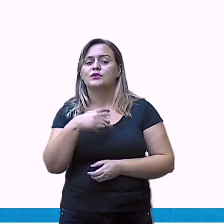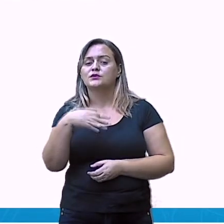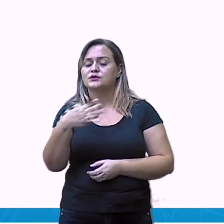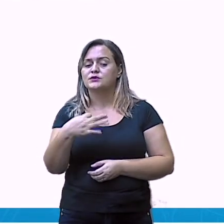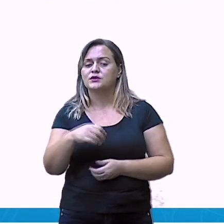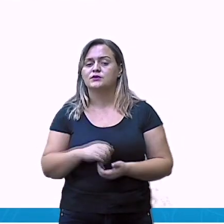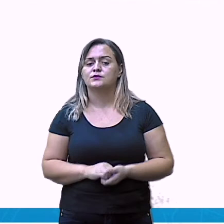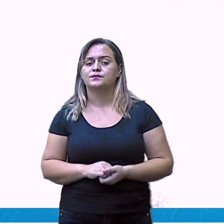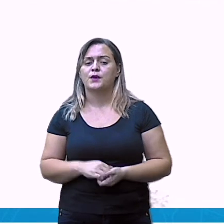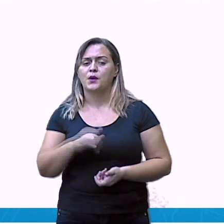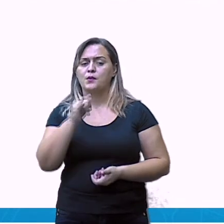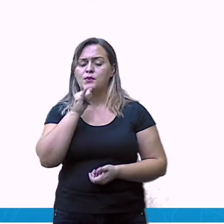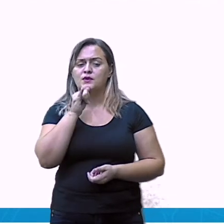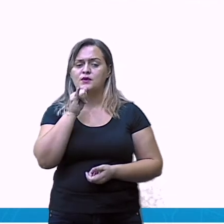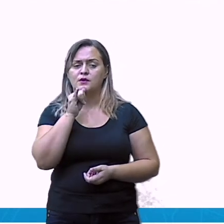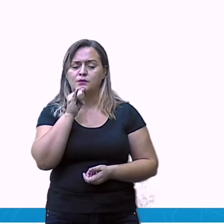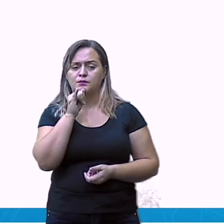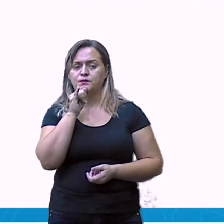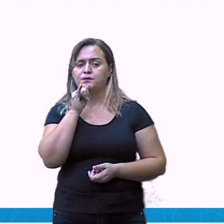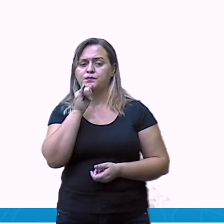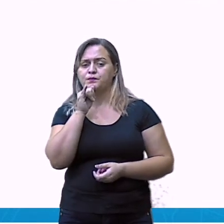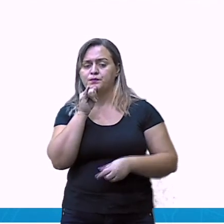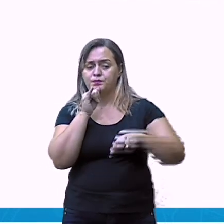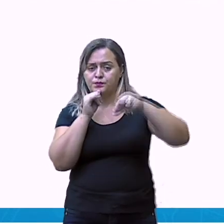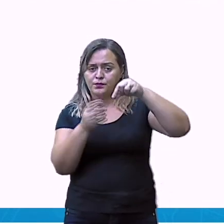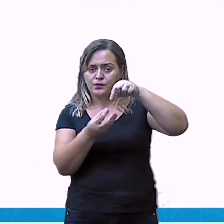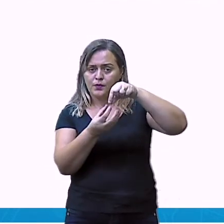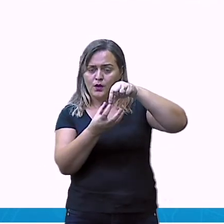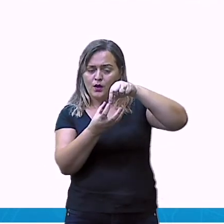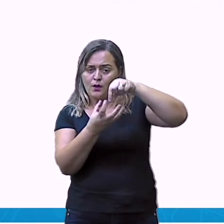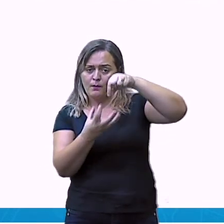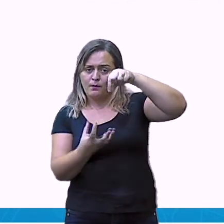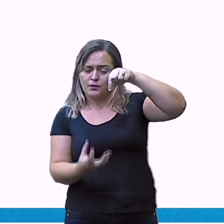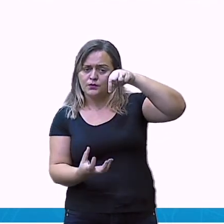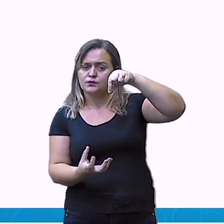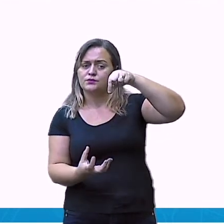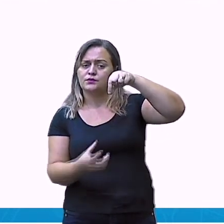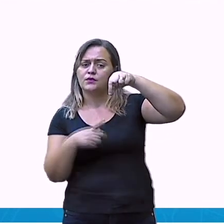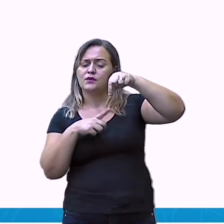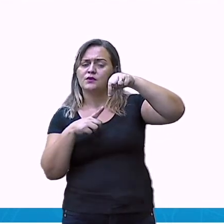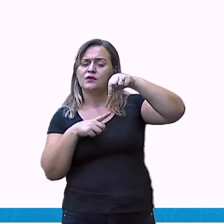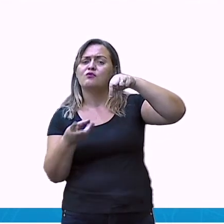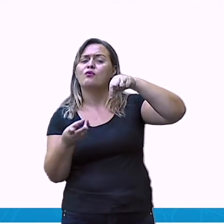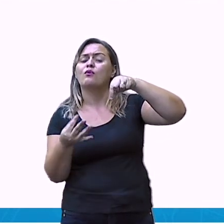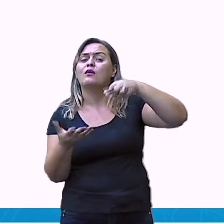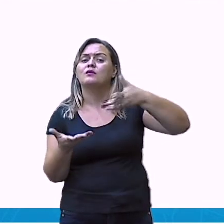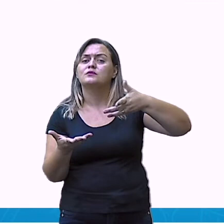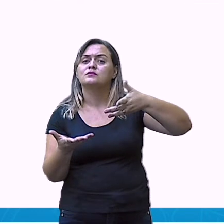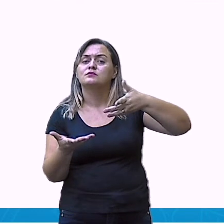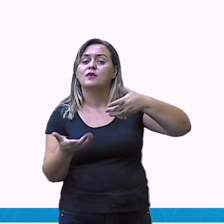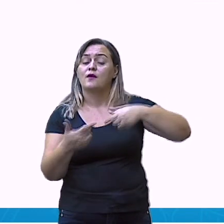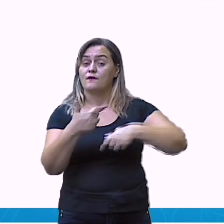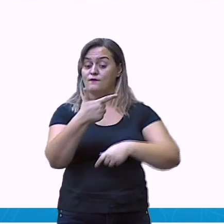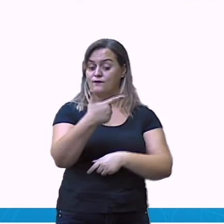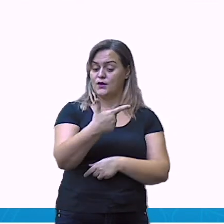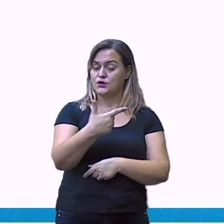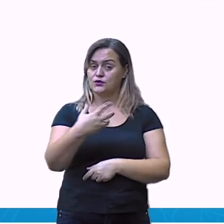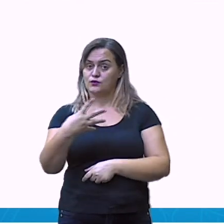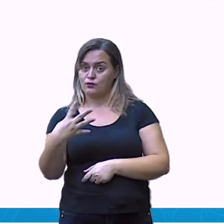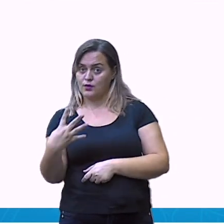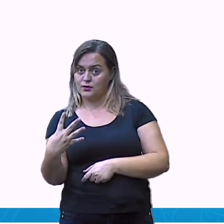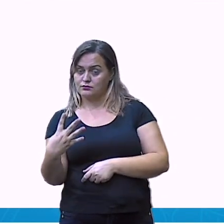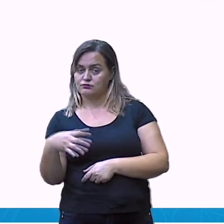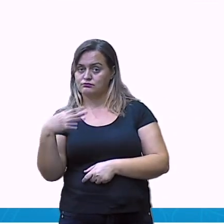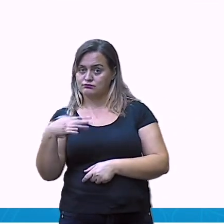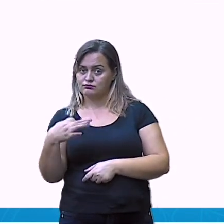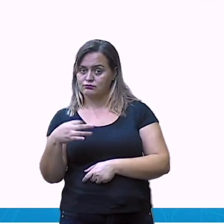gráfico, ele não pode chegar até o 30, mas ele precisa passar do 20. Então, coloquei aqui a